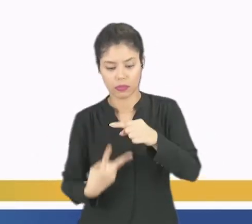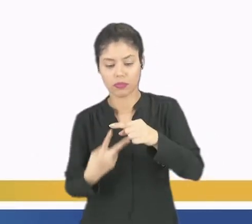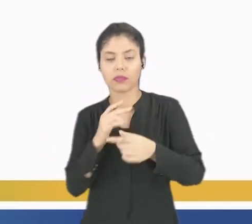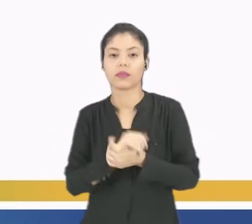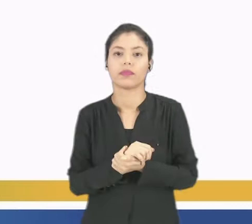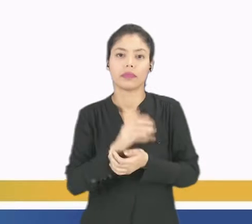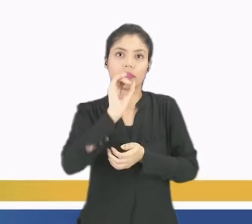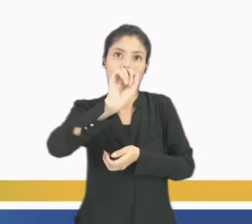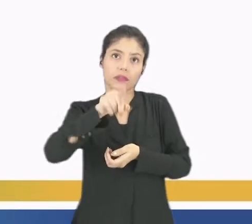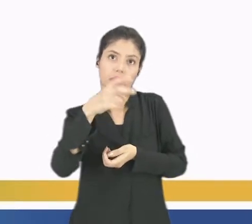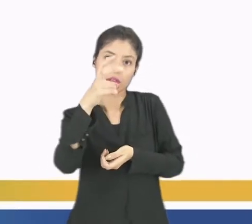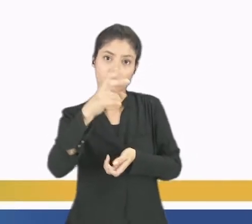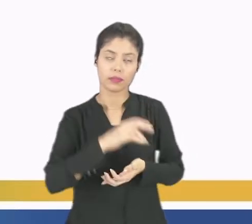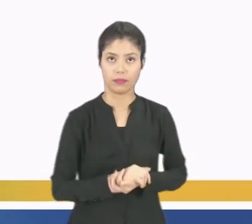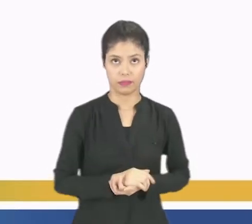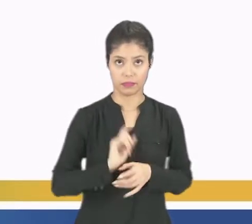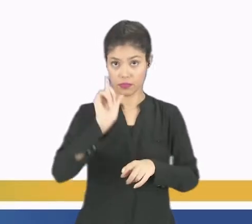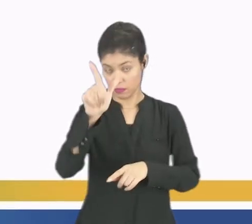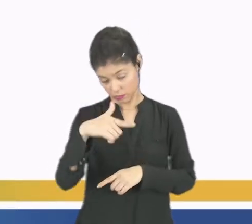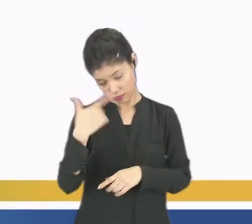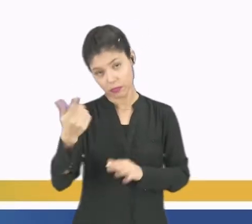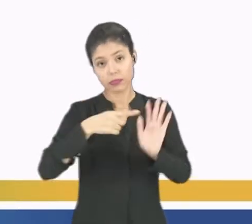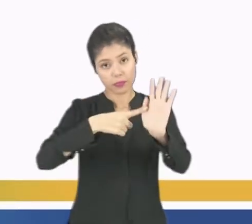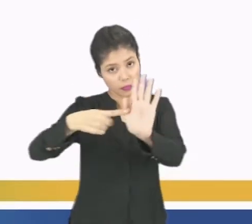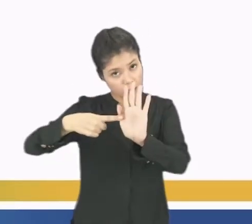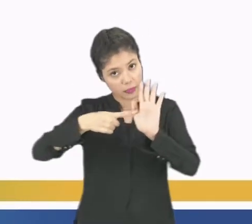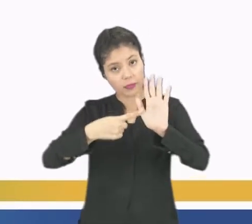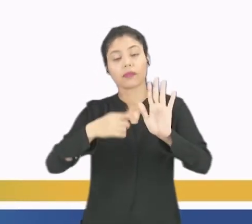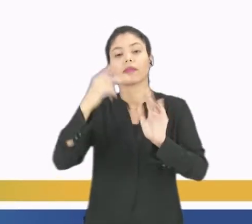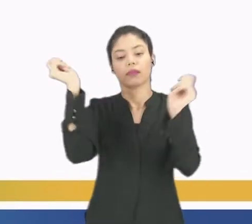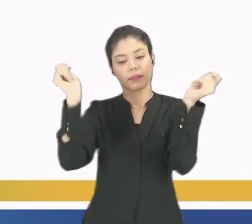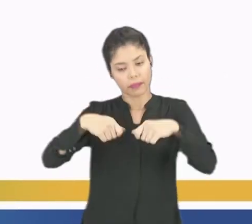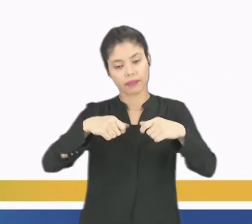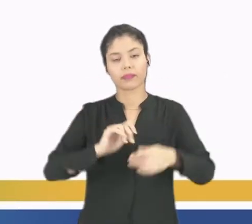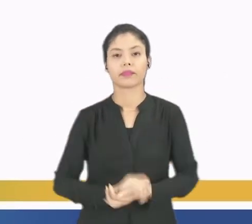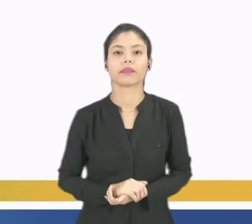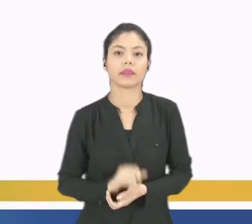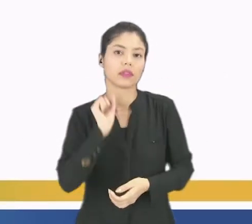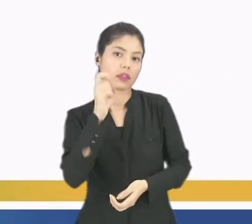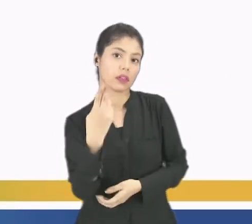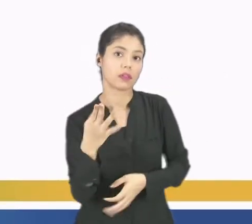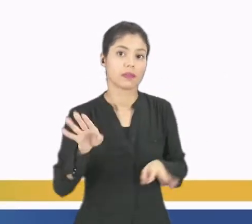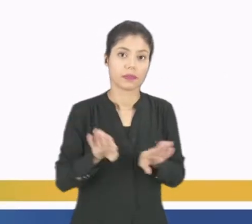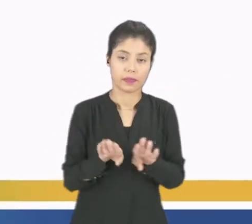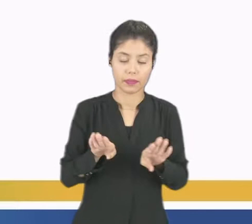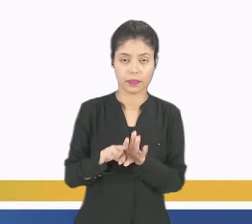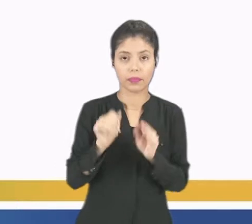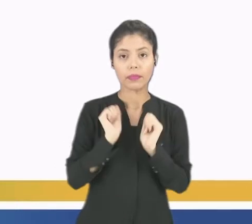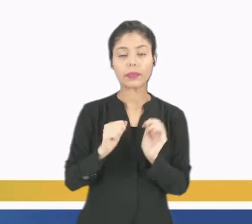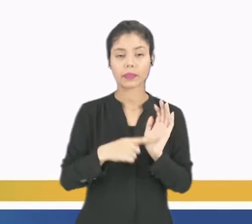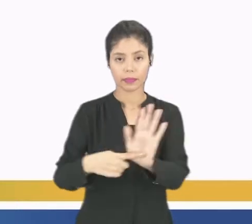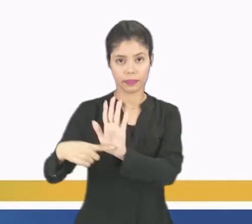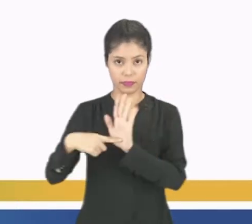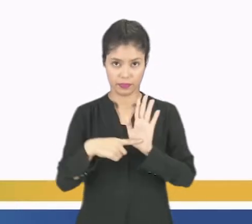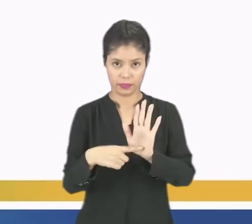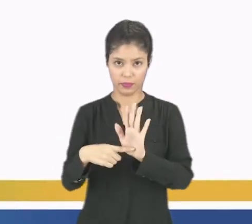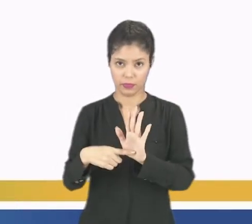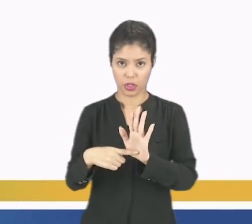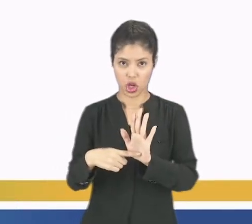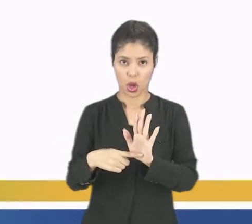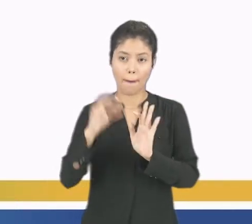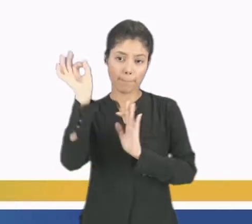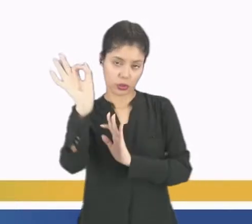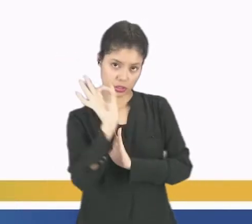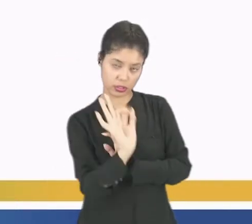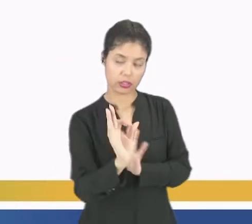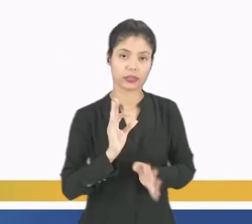aí 0,5, uma outra representação da probabilidade. Ou então eu posso representar isso em